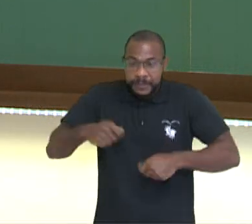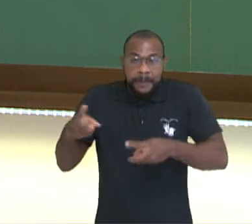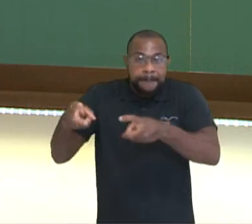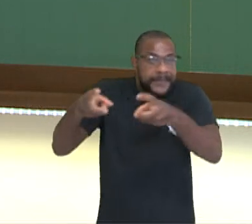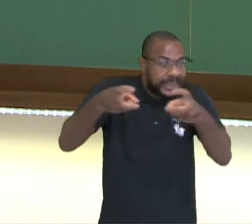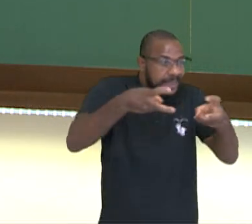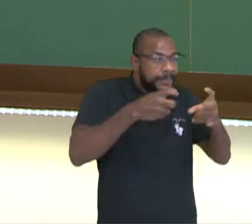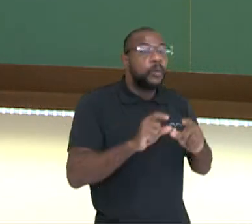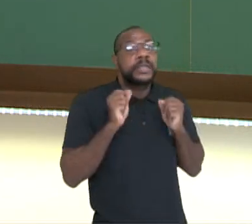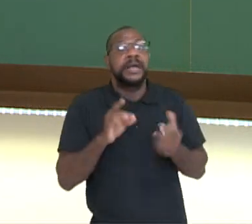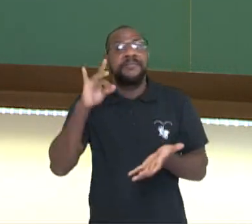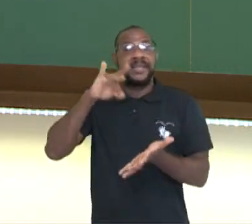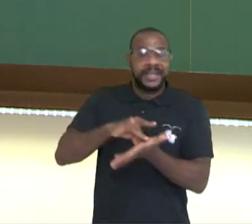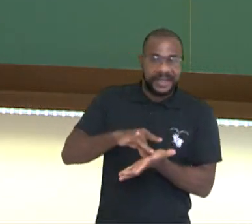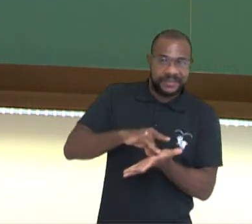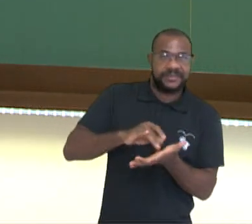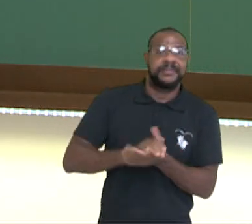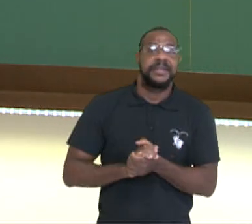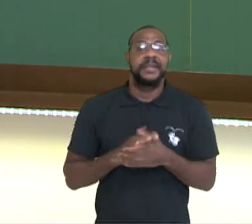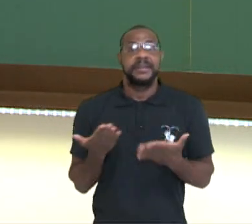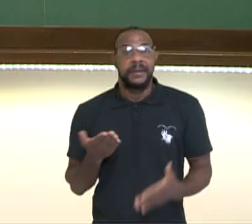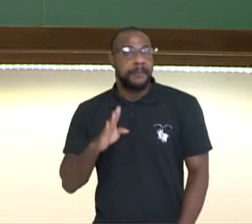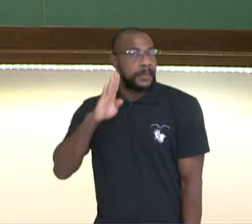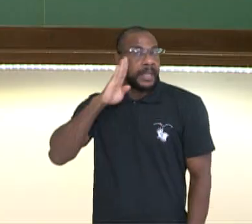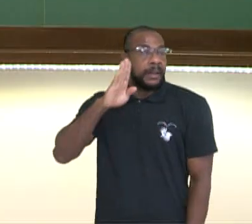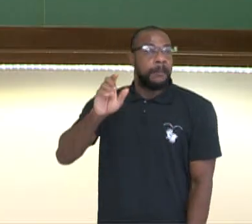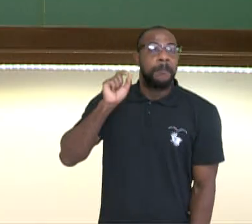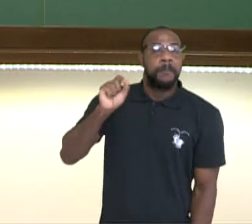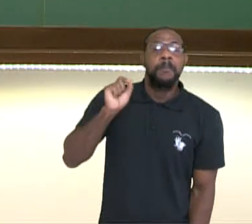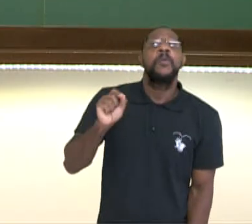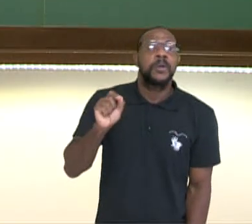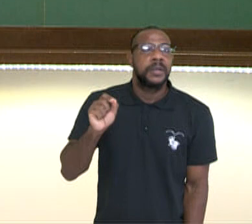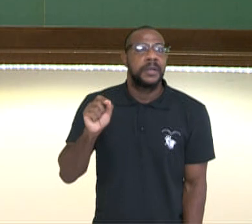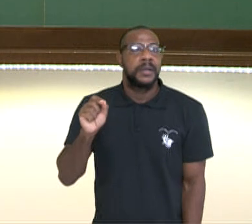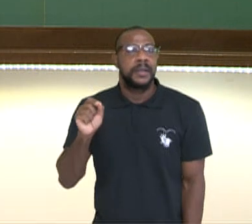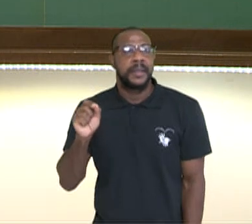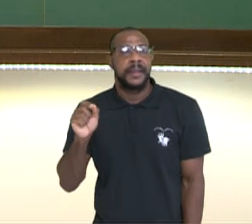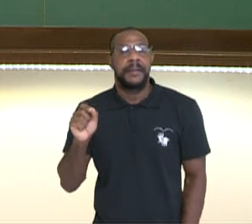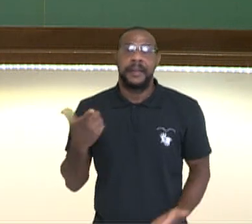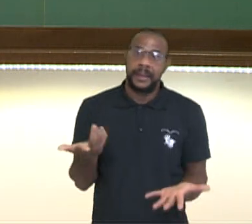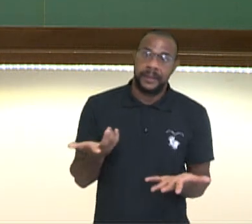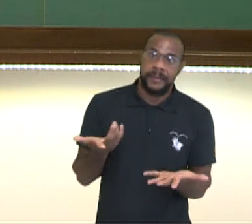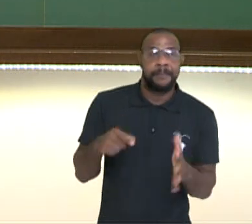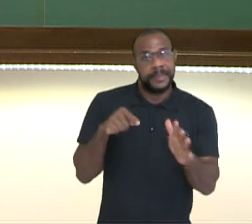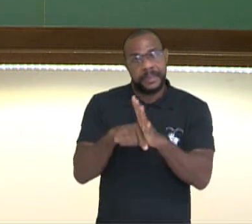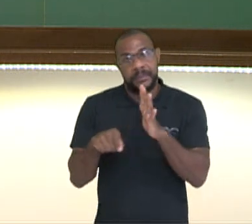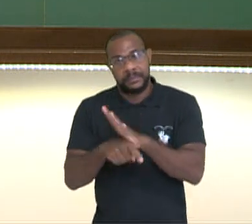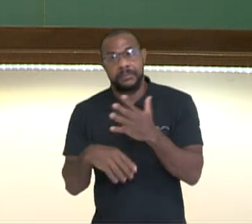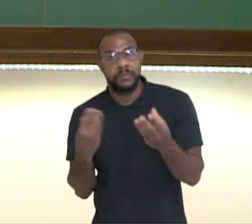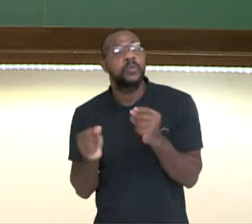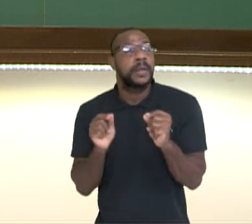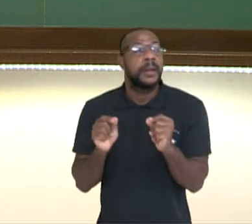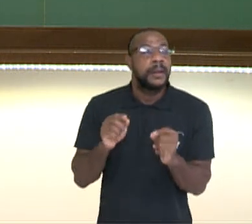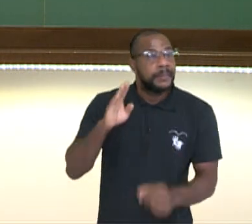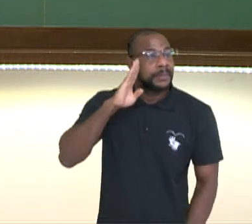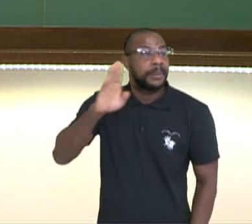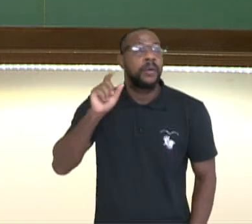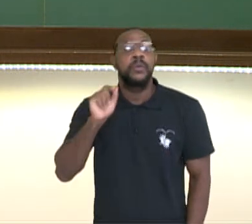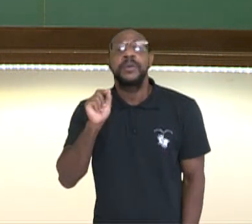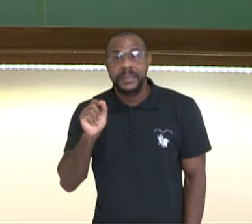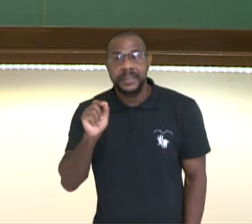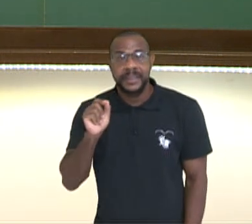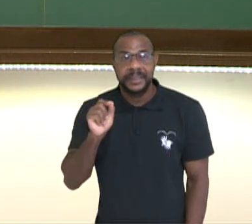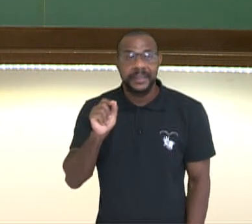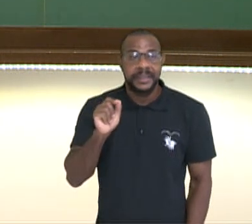A questão é a principal questão. A questão é questão, né? Mas a principal questão envolvida